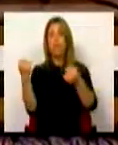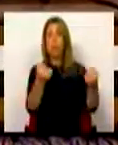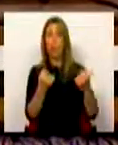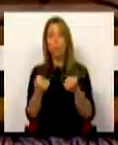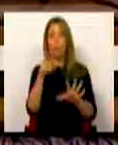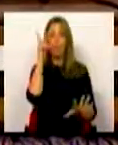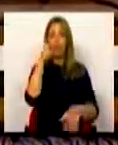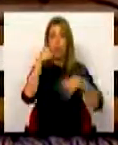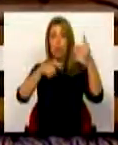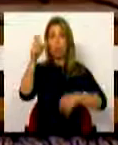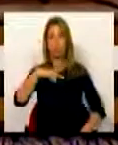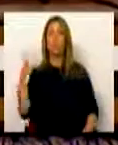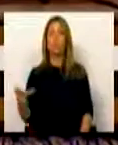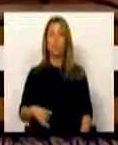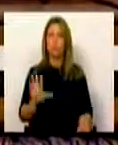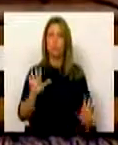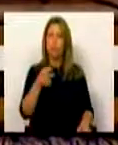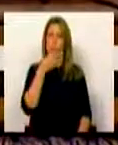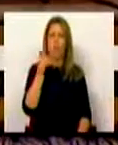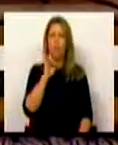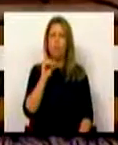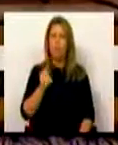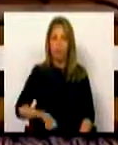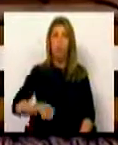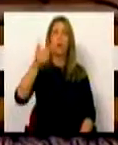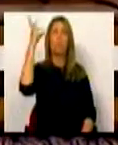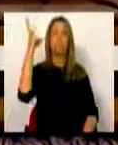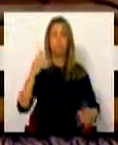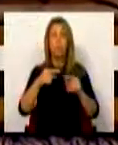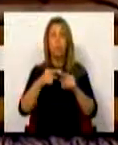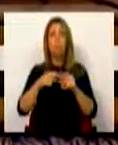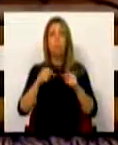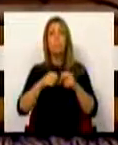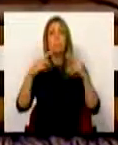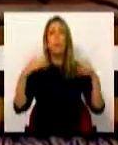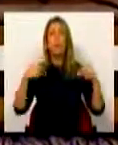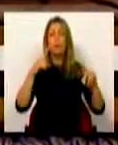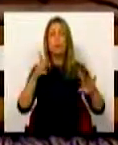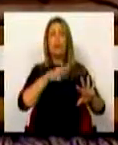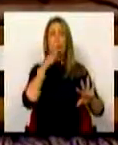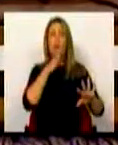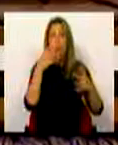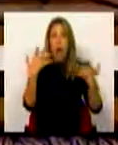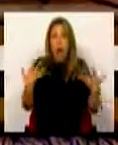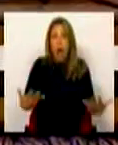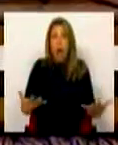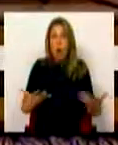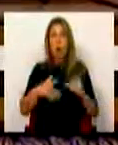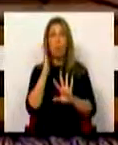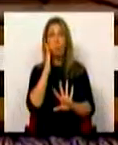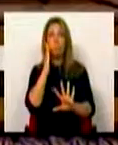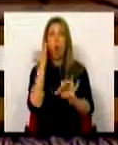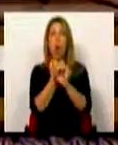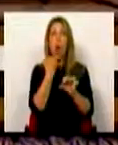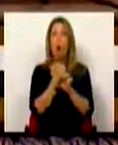portugueses, para não falar das muitas pontes ferroviárias que estão em obra neste momento, que estão em obra neste momento, por exemplo, entre